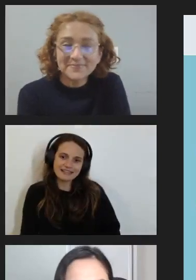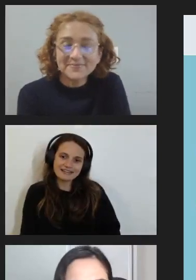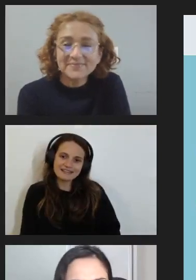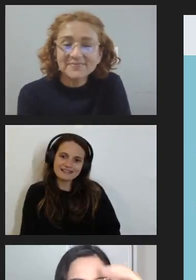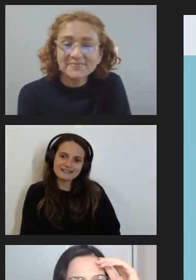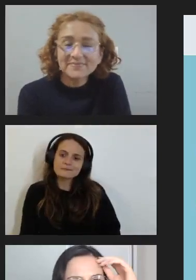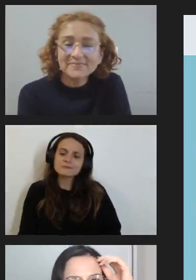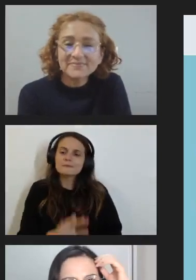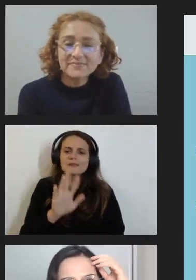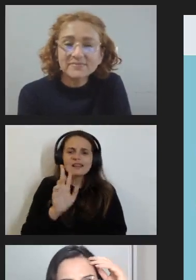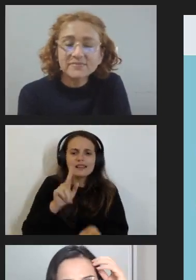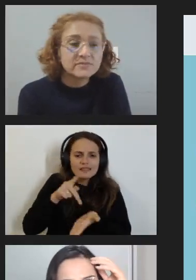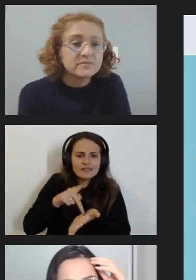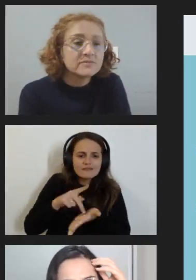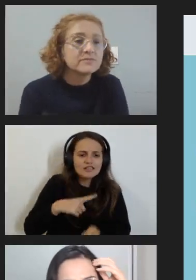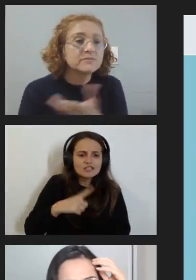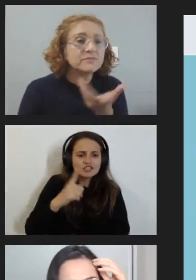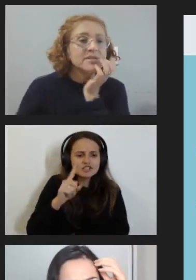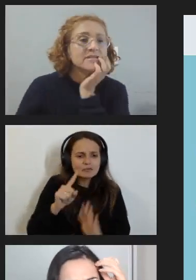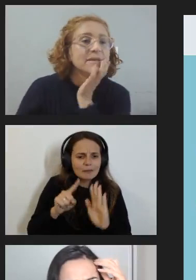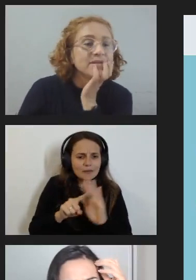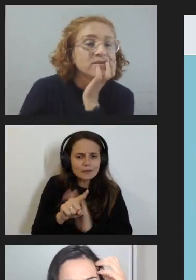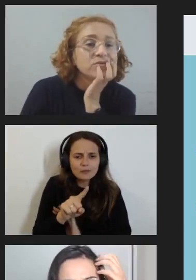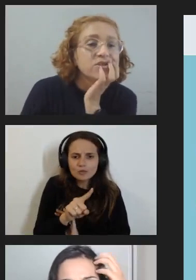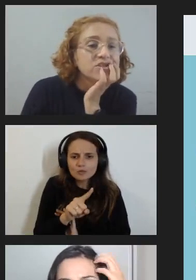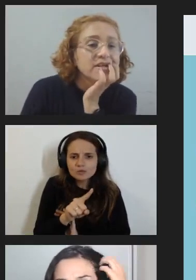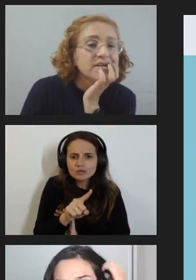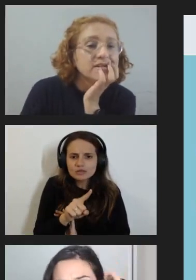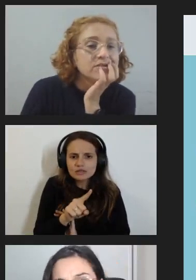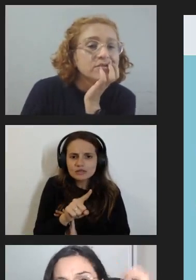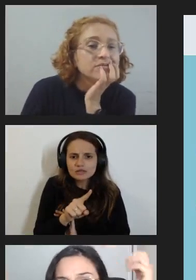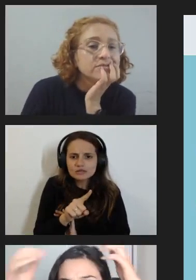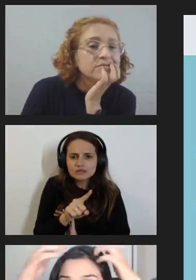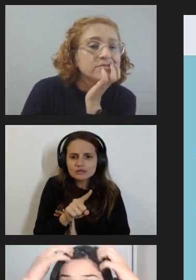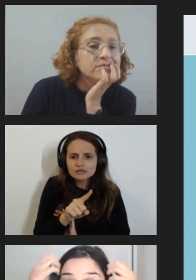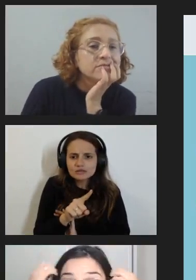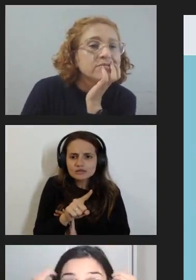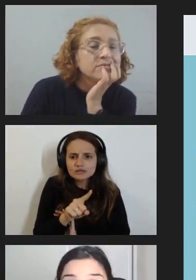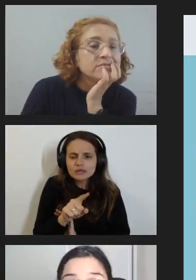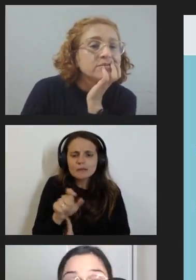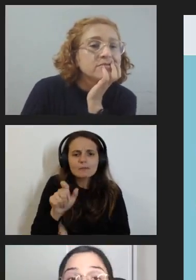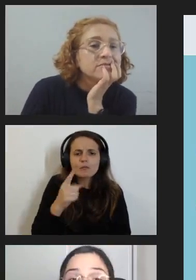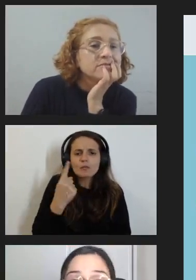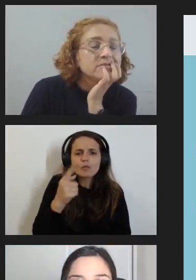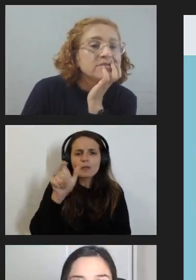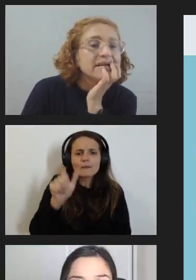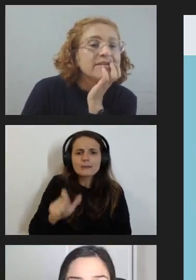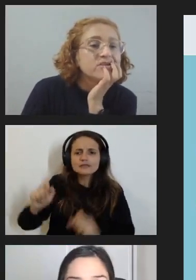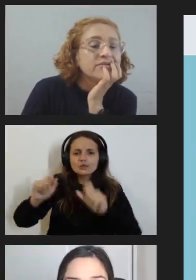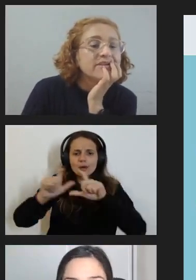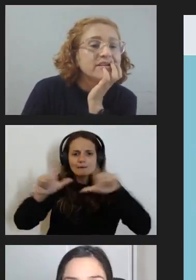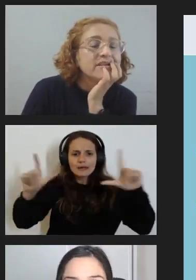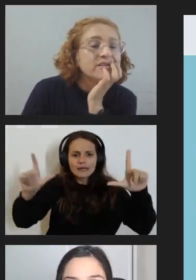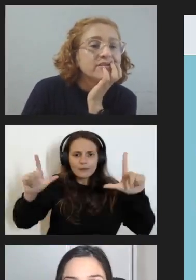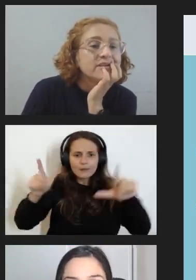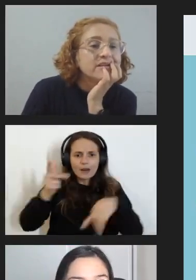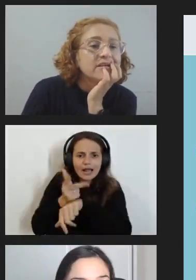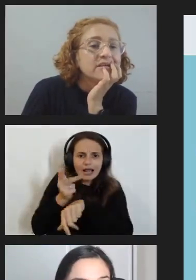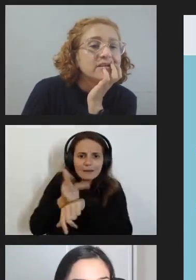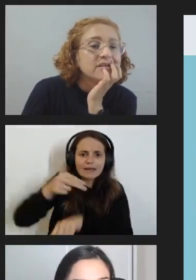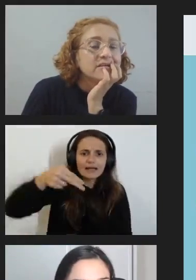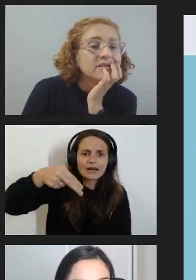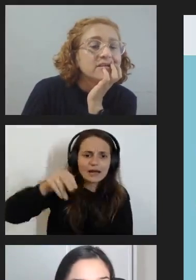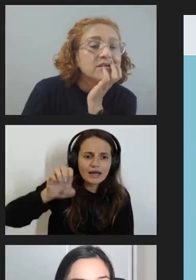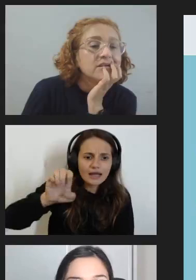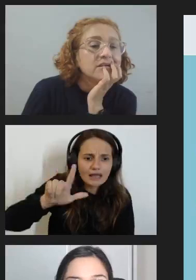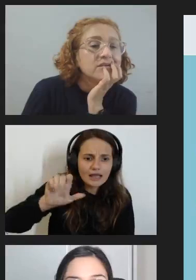A gente tinha perguntas, eu acho, né? Mas eu não estou enxergando. Se quiser, se o Nelson... deixa eu ver aqui, ó. Abriu a